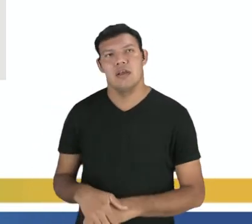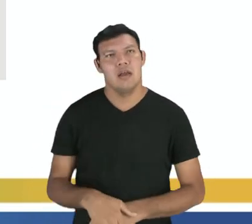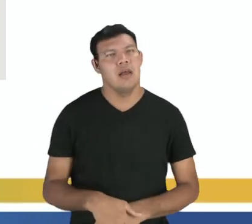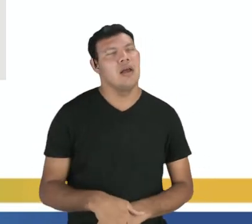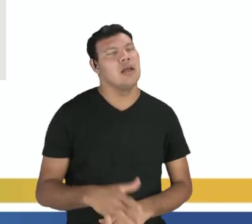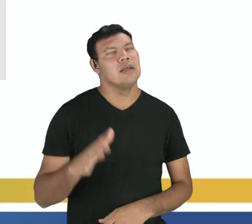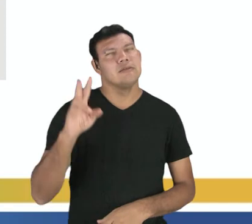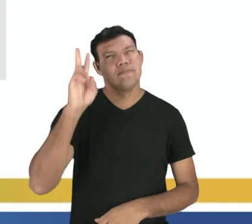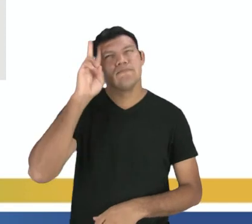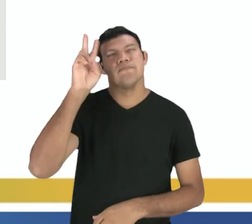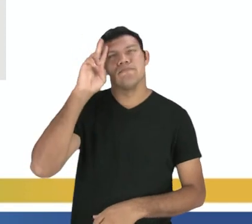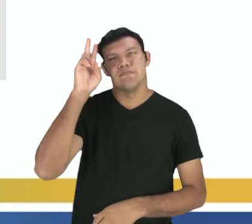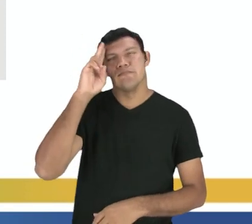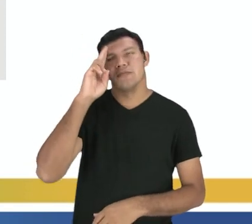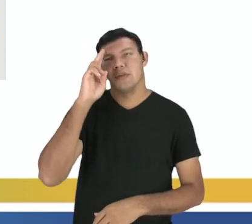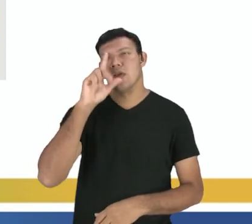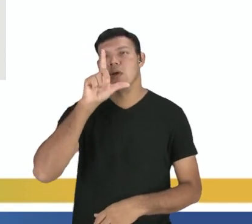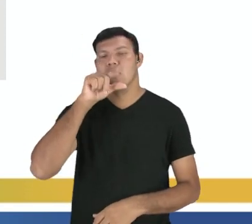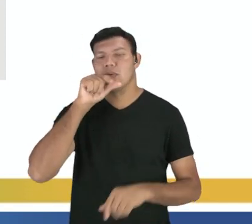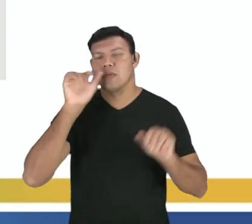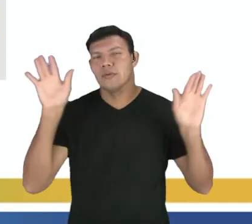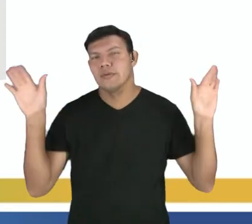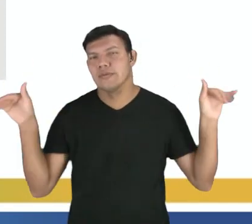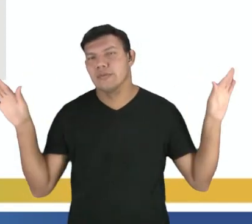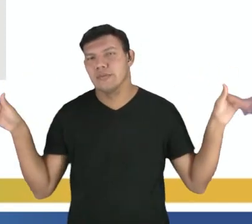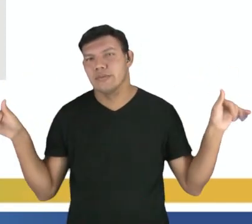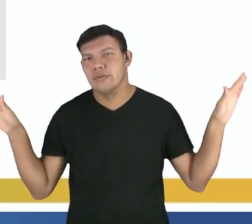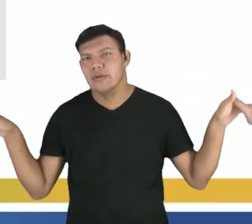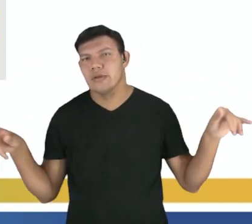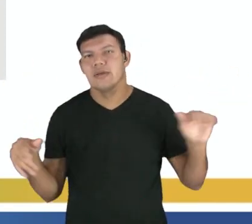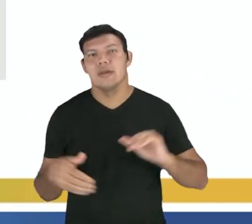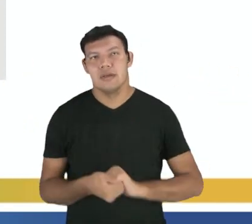que me trouxe decolou de Orly às